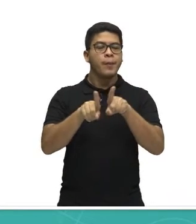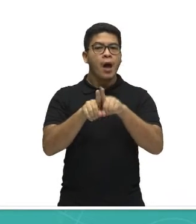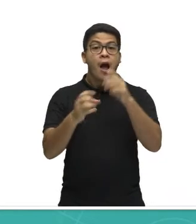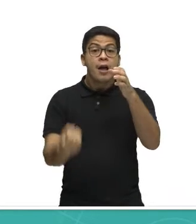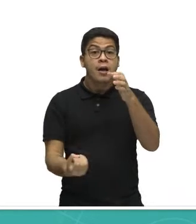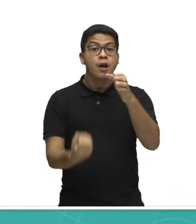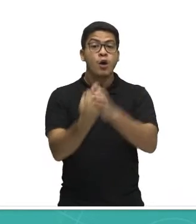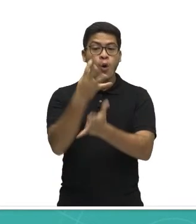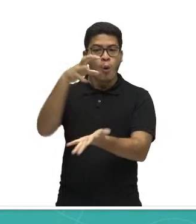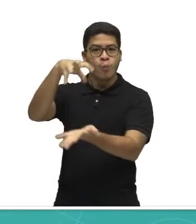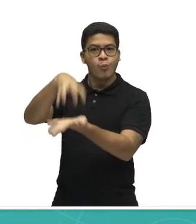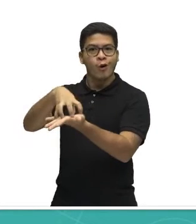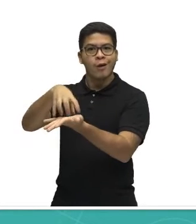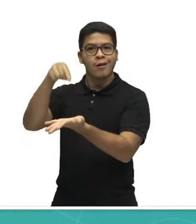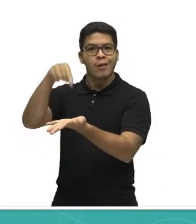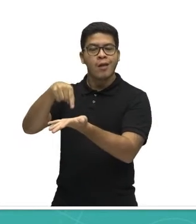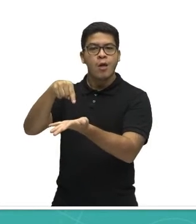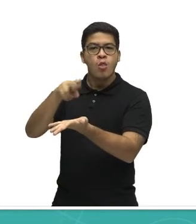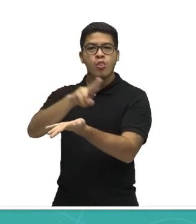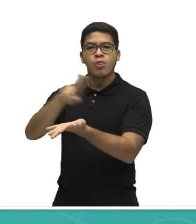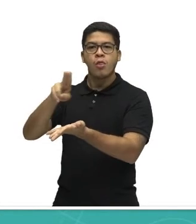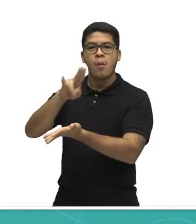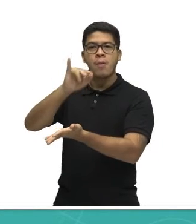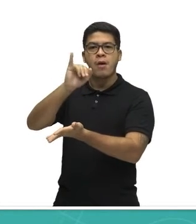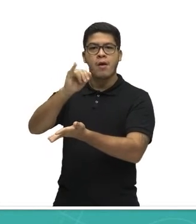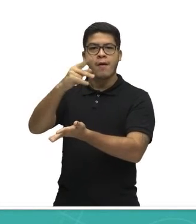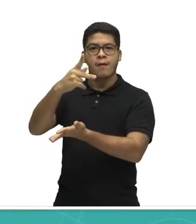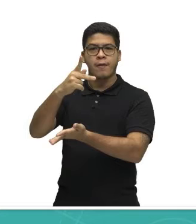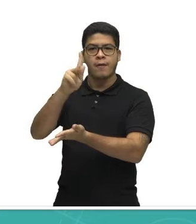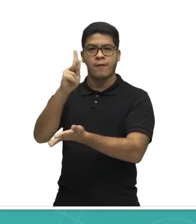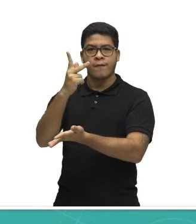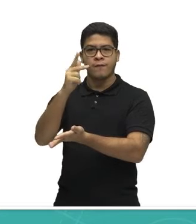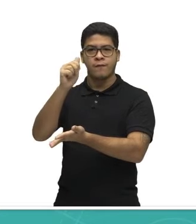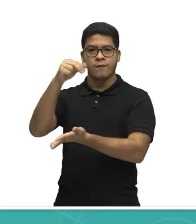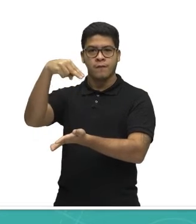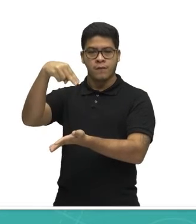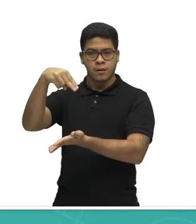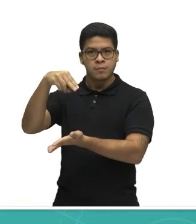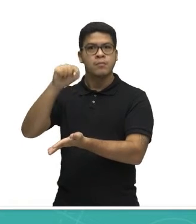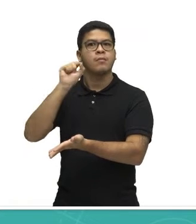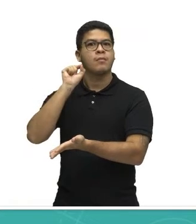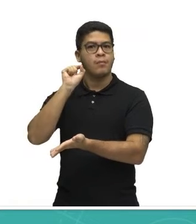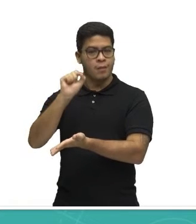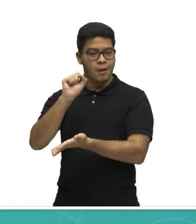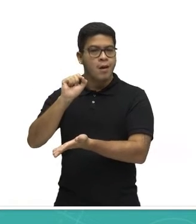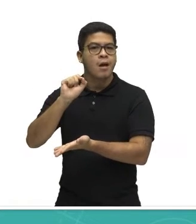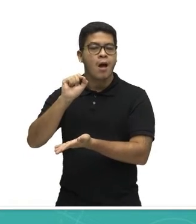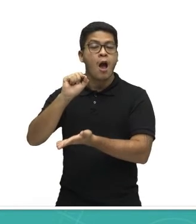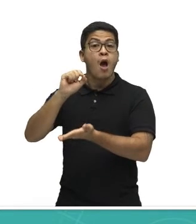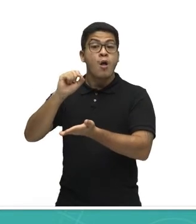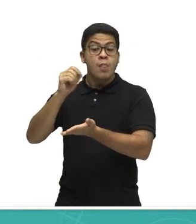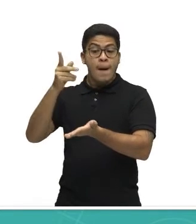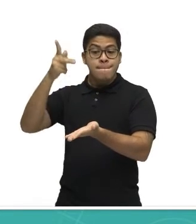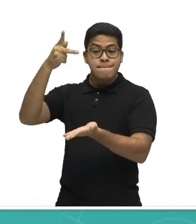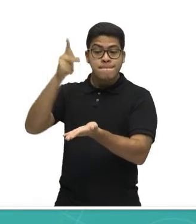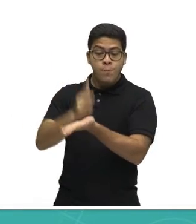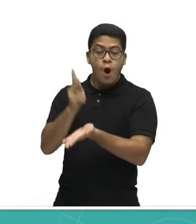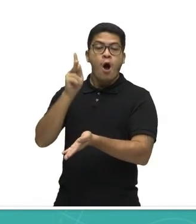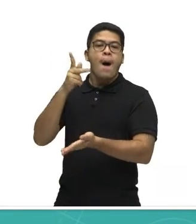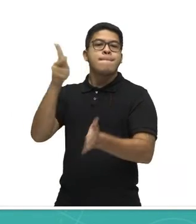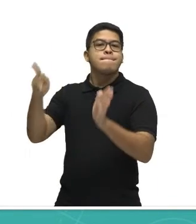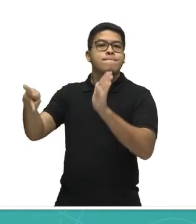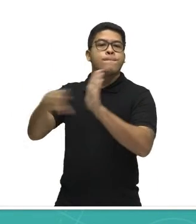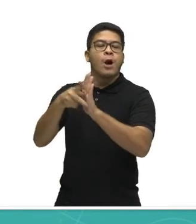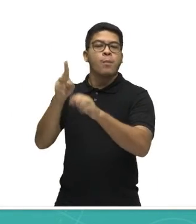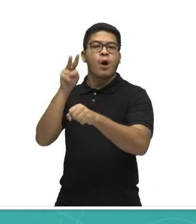O IFAM, ele protege a nossa cultura, nossos costumes, as nossas tradições, a nossa cultura. Então, muitas coisas